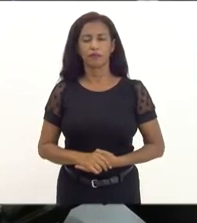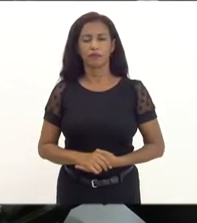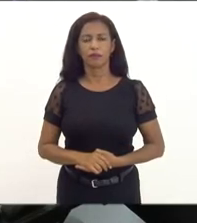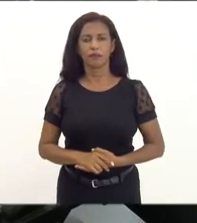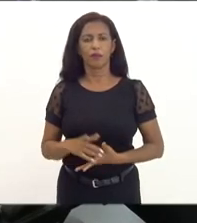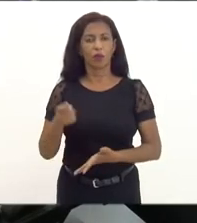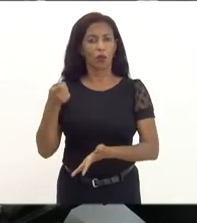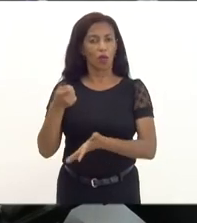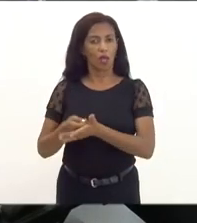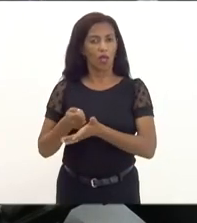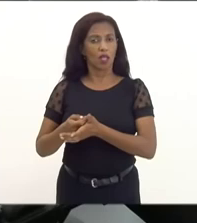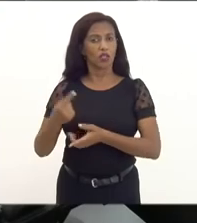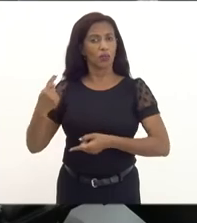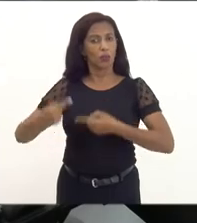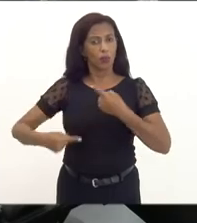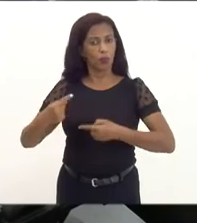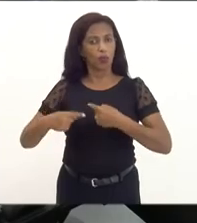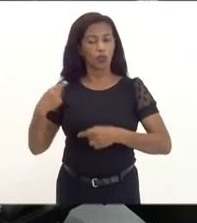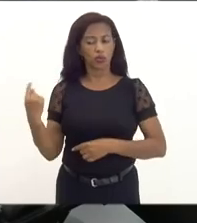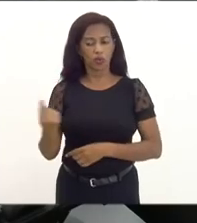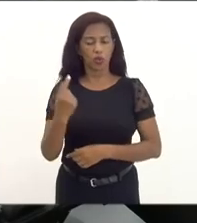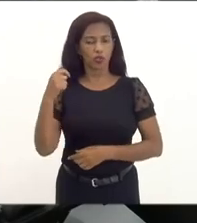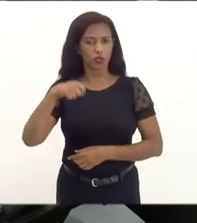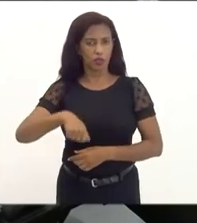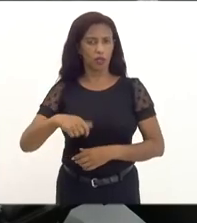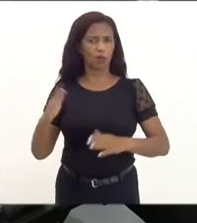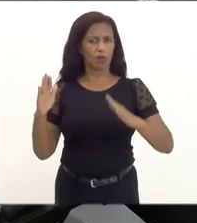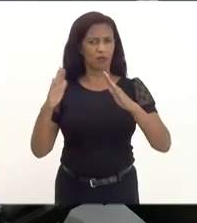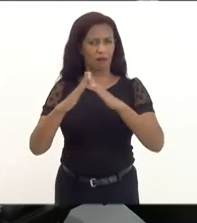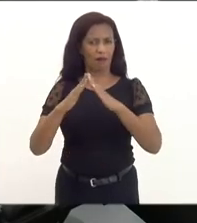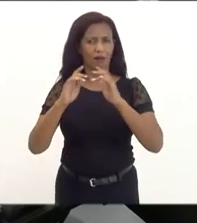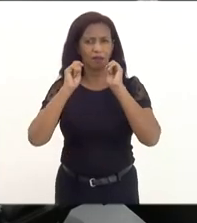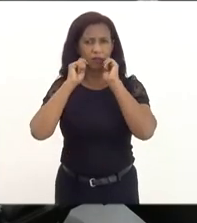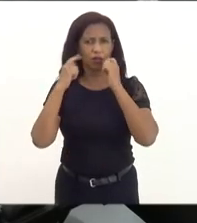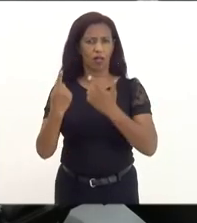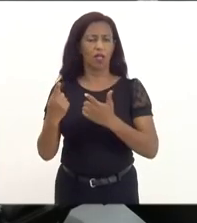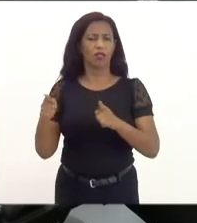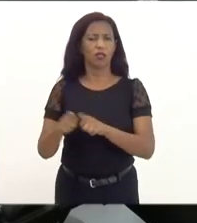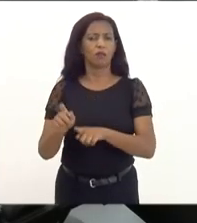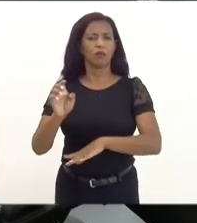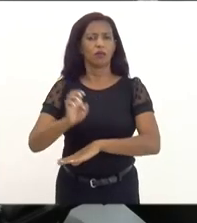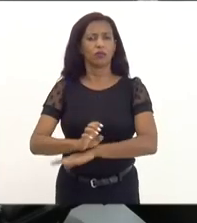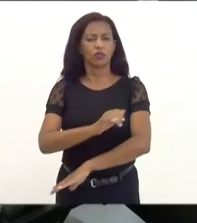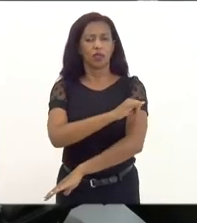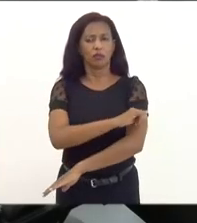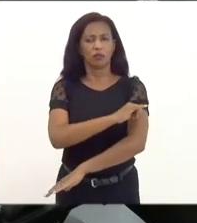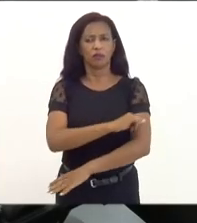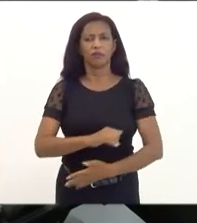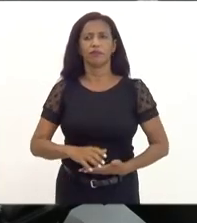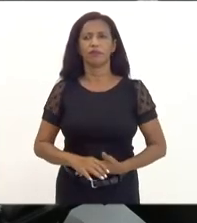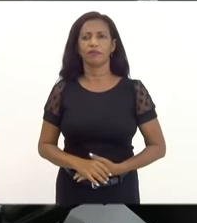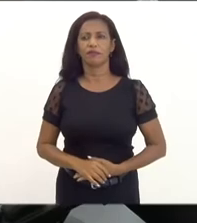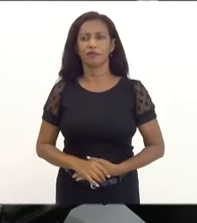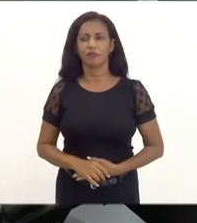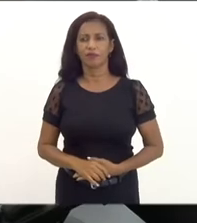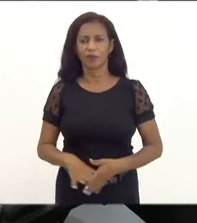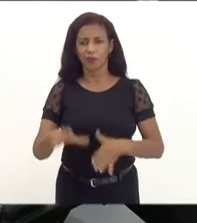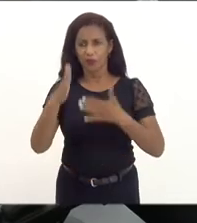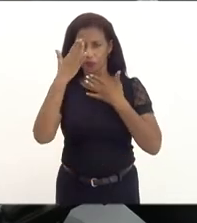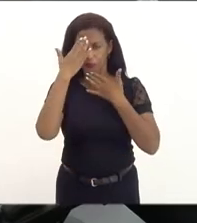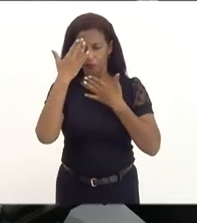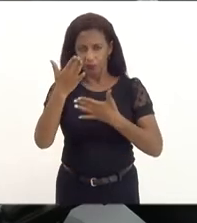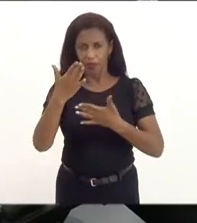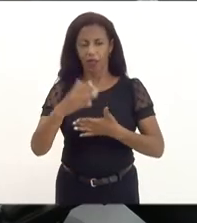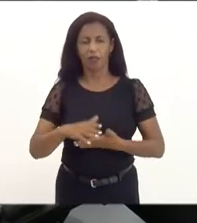regime político nós queremos mostrar esta carta para toda a população Rio de Janeiro e muito